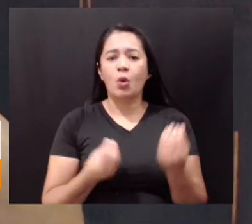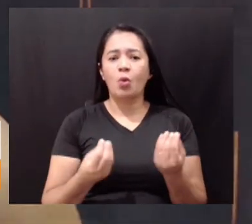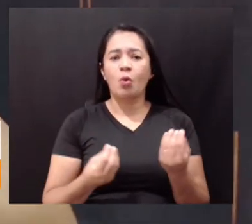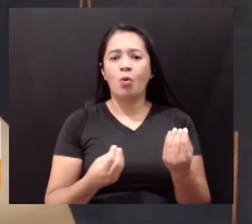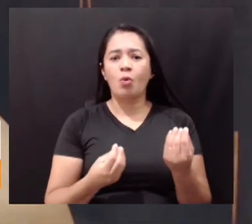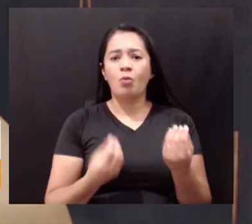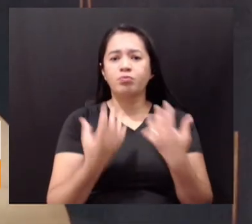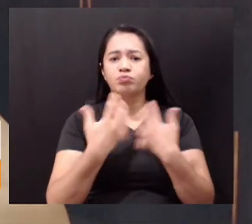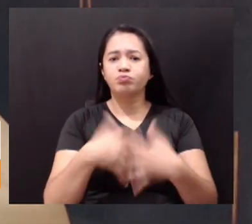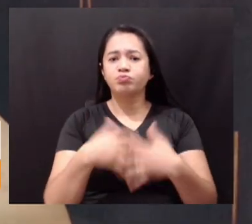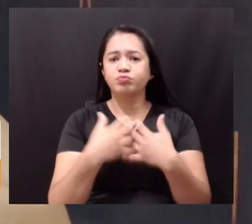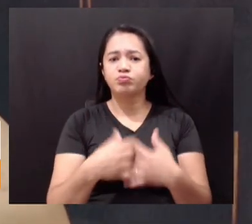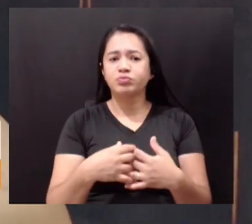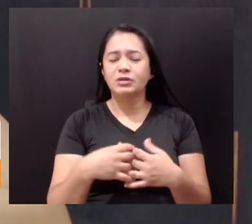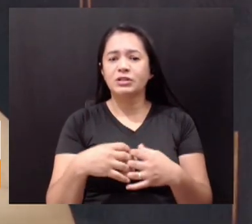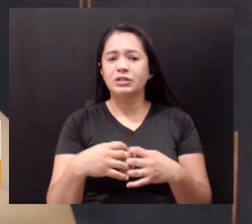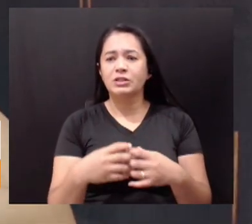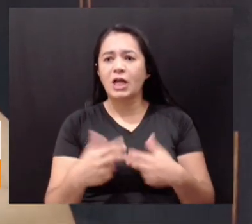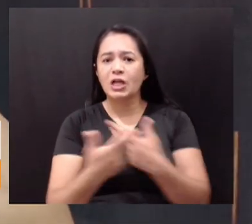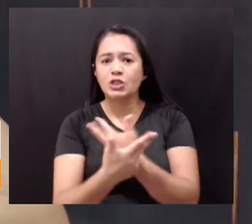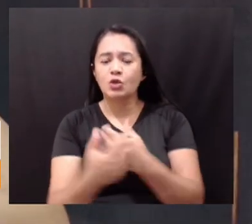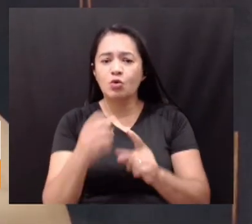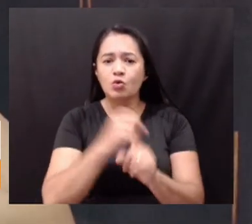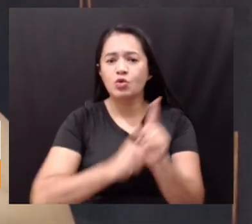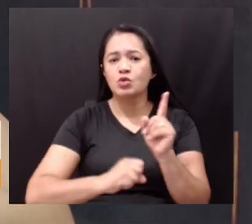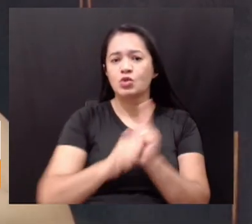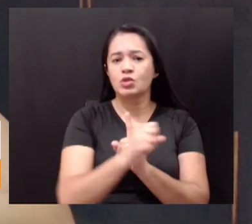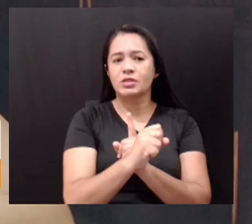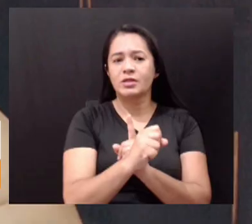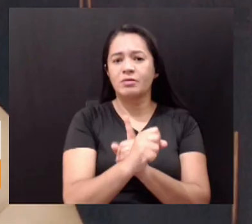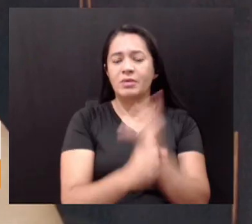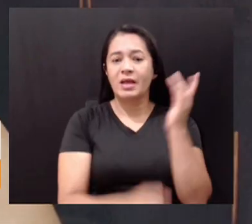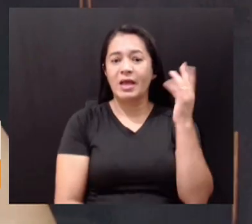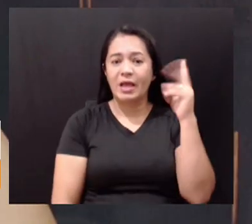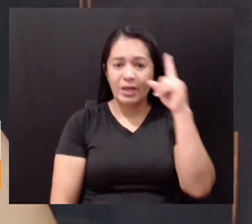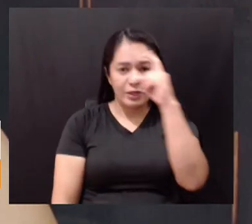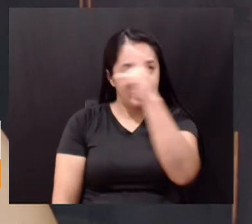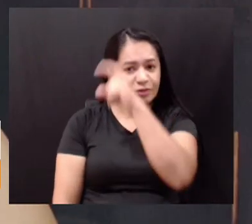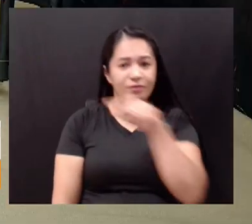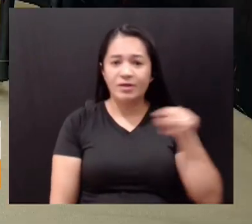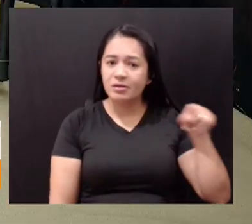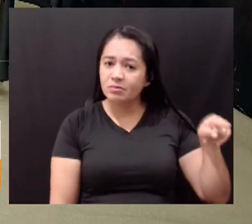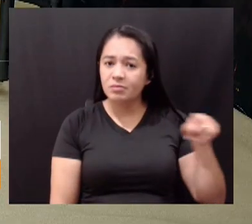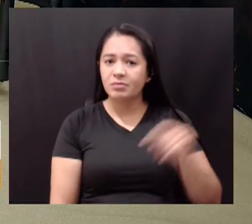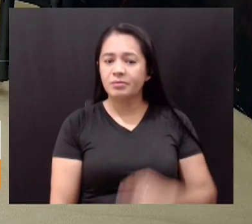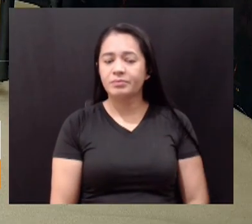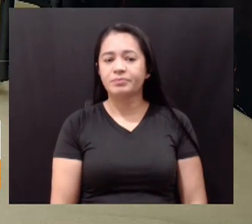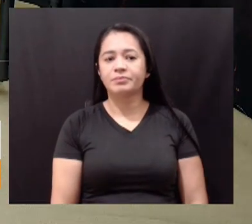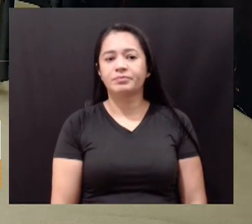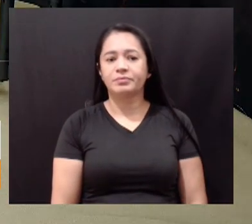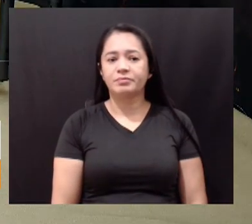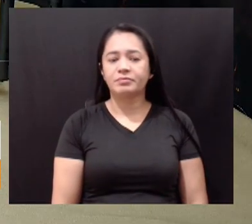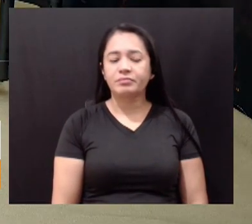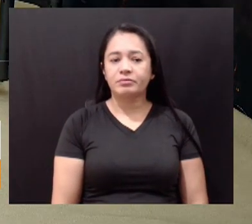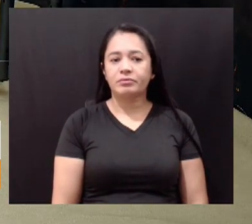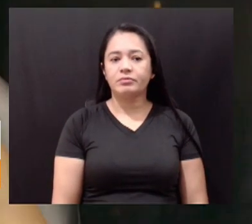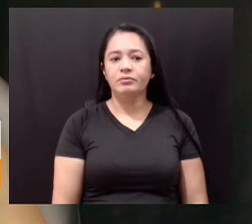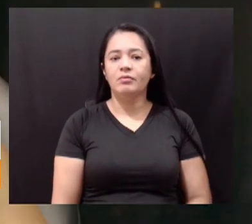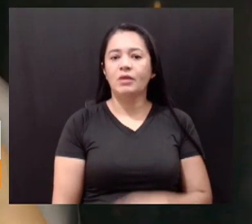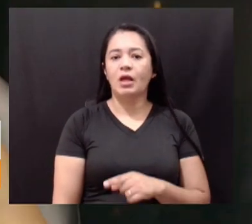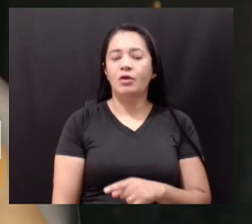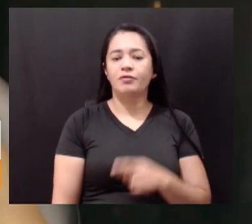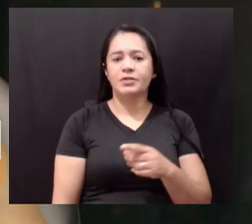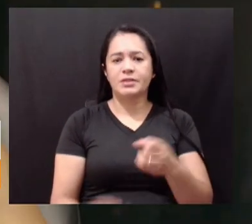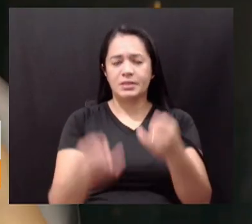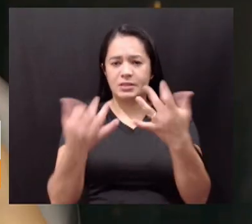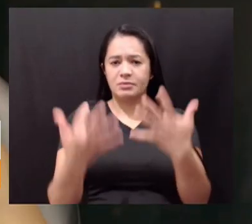as coisas socialmente, isso tudo também é muito difícil para esses jovens. Muito bem. Agora, quando você fala em lidar com as